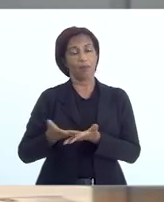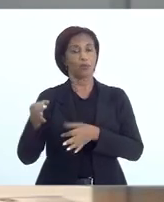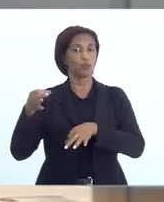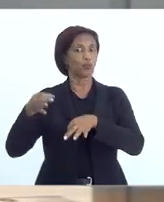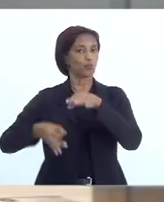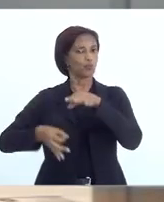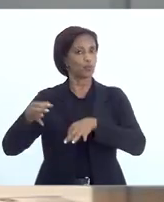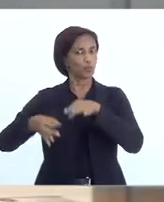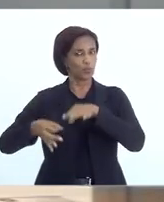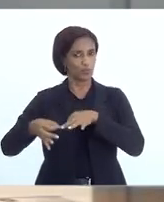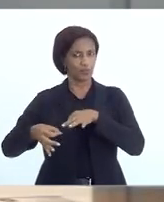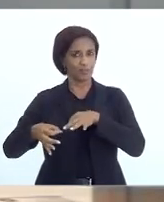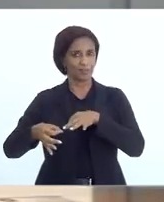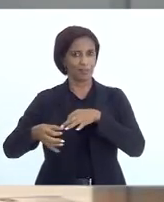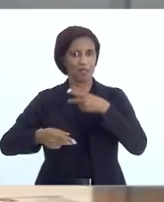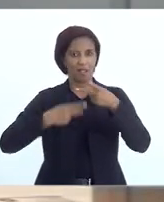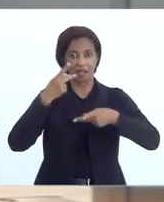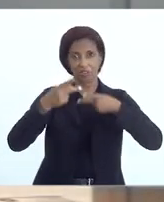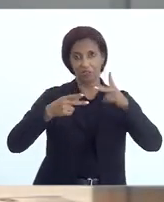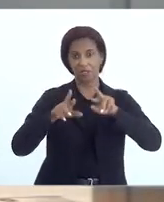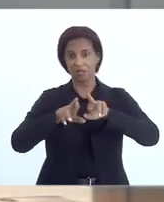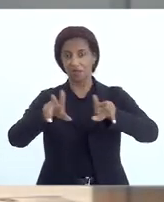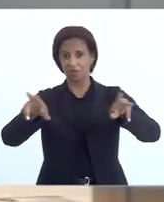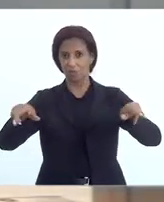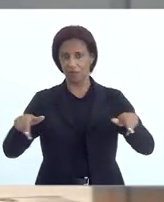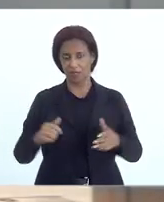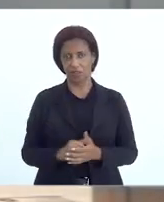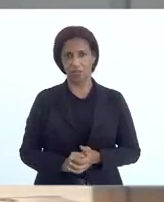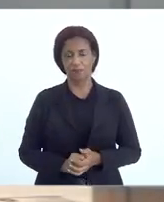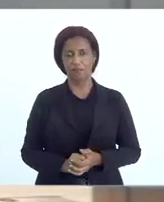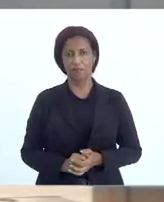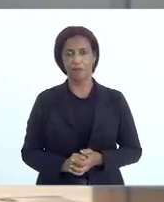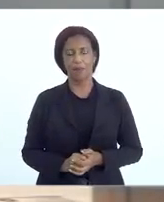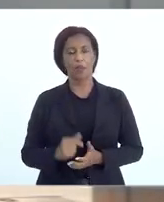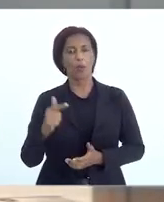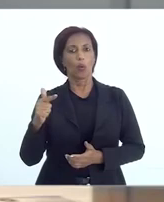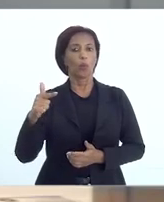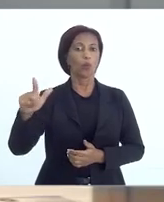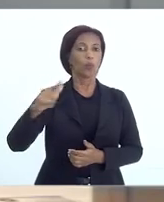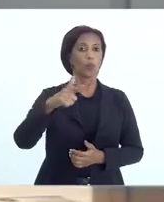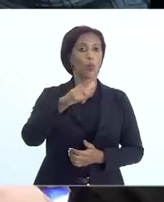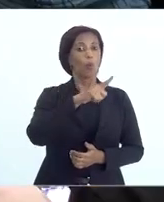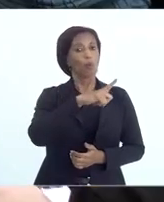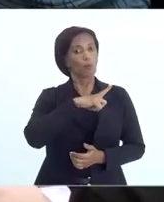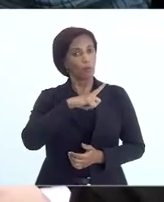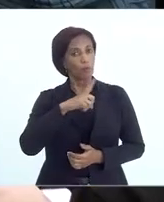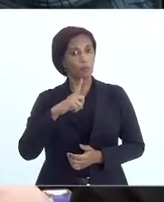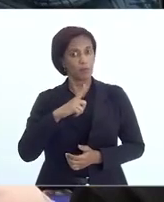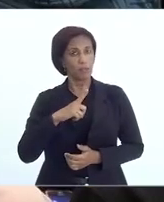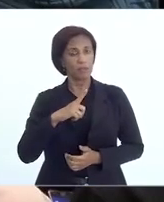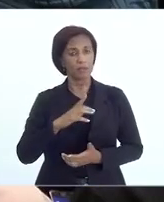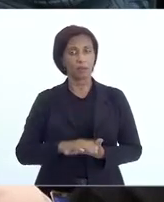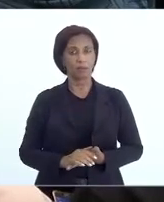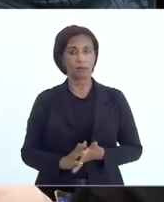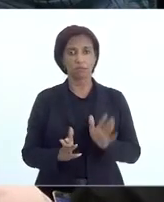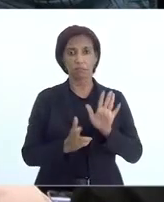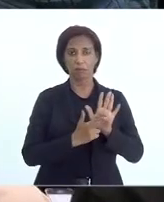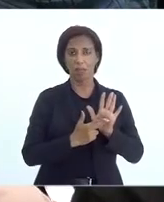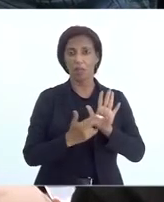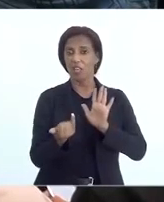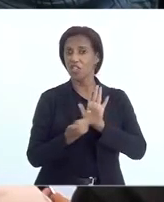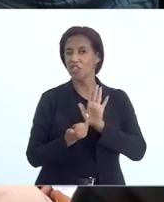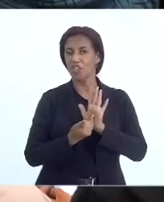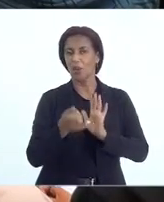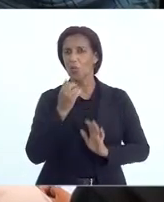específico os argumentos são diferentes os demais eu também tenho o argumento de que o edital